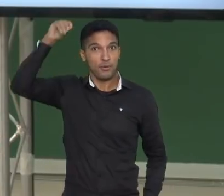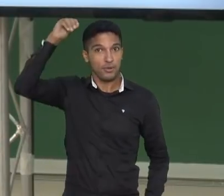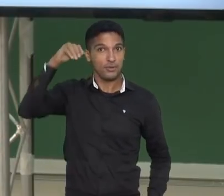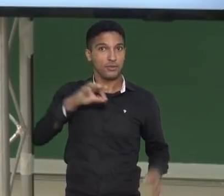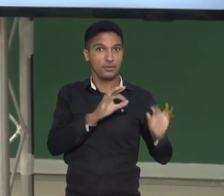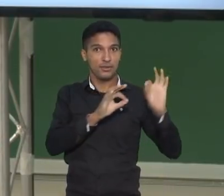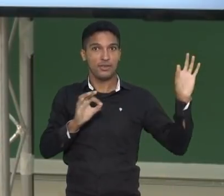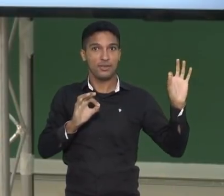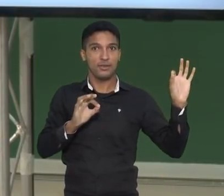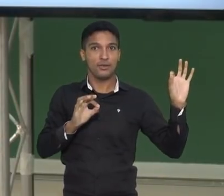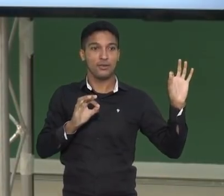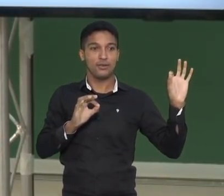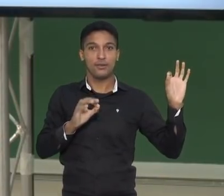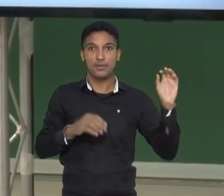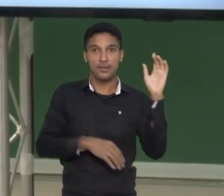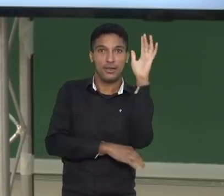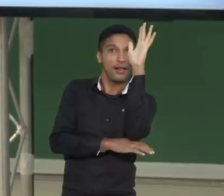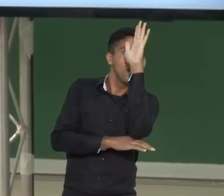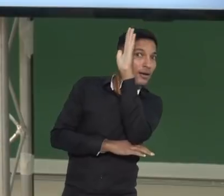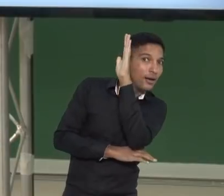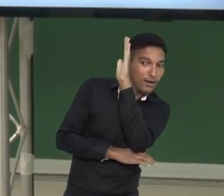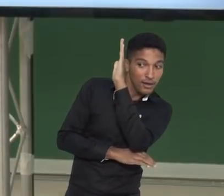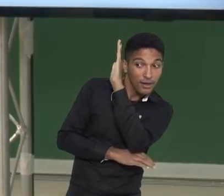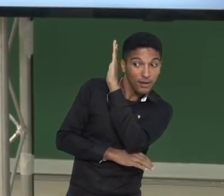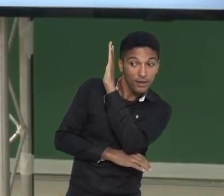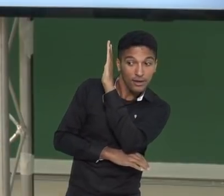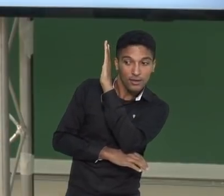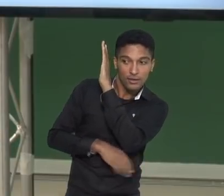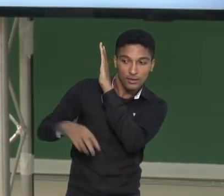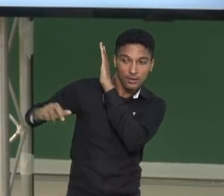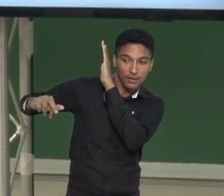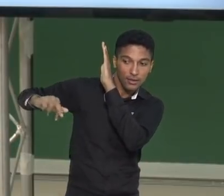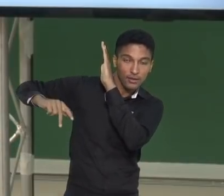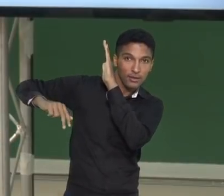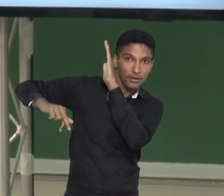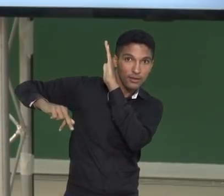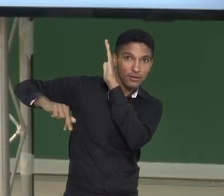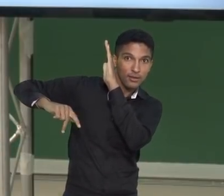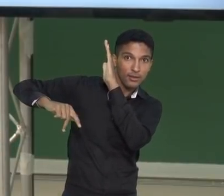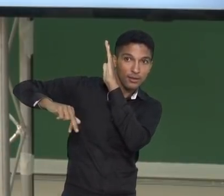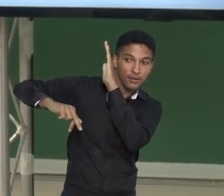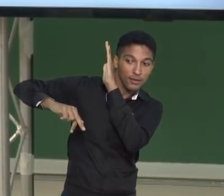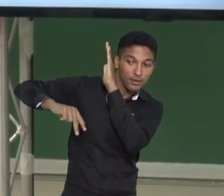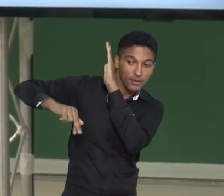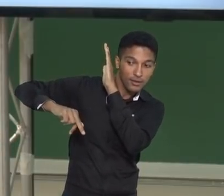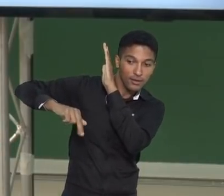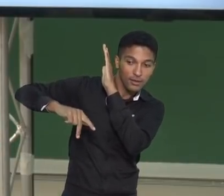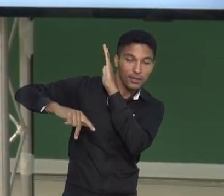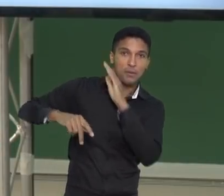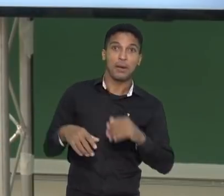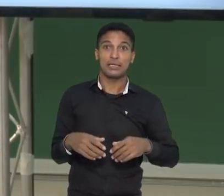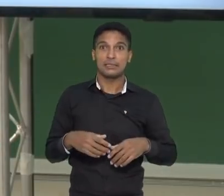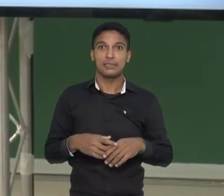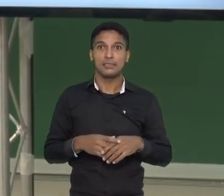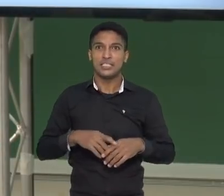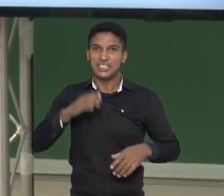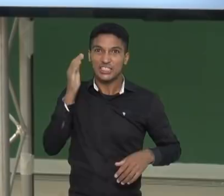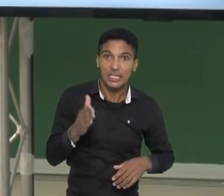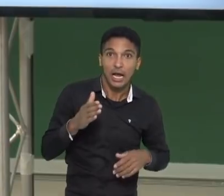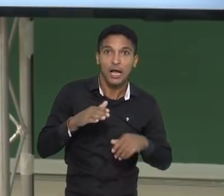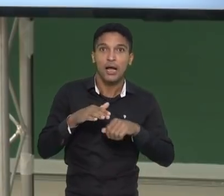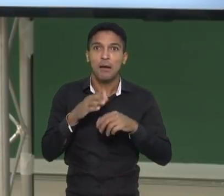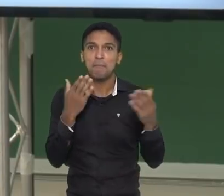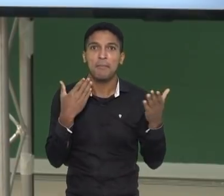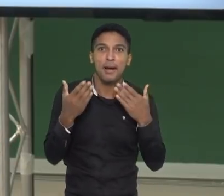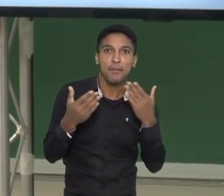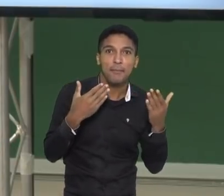se aproximando. E ela fala aqui que nesse primeiro momento, eles não vão ficar conversando. Por